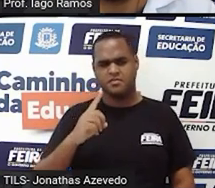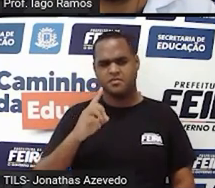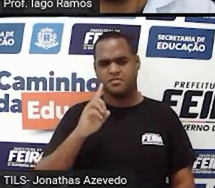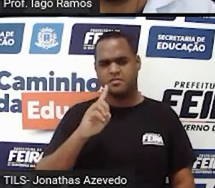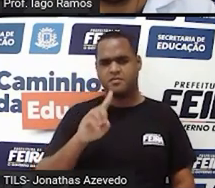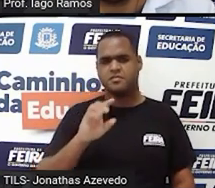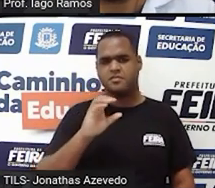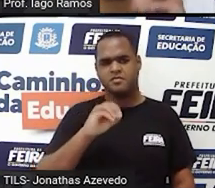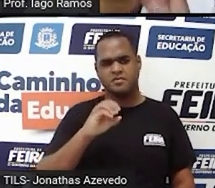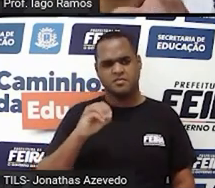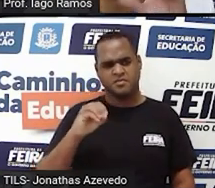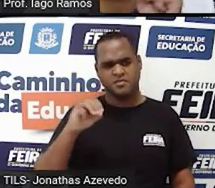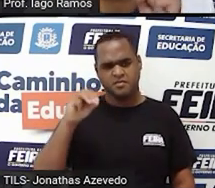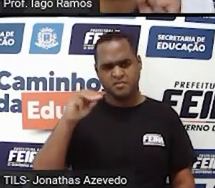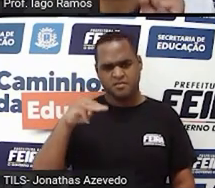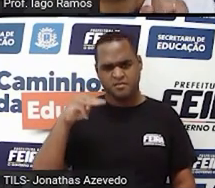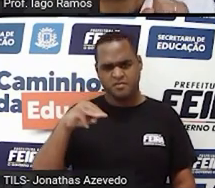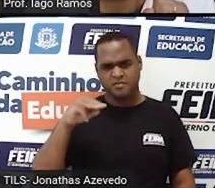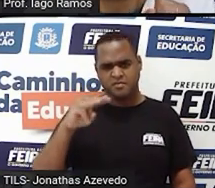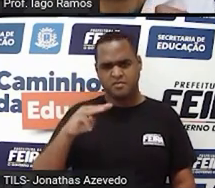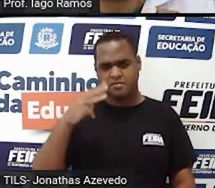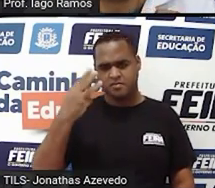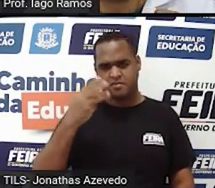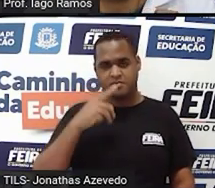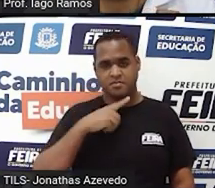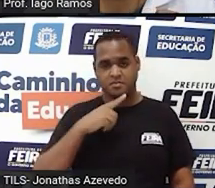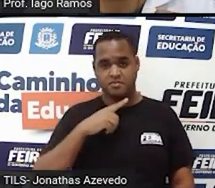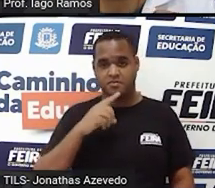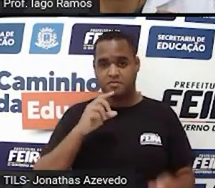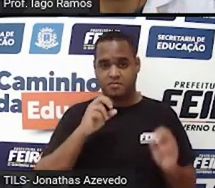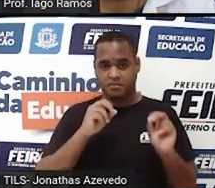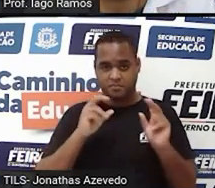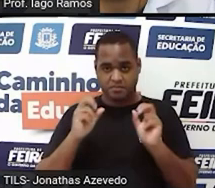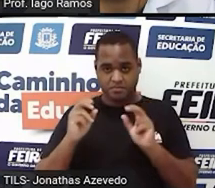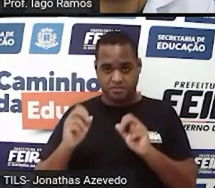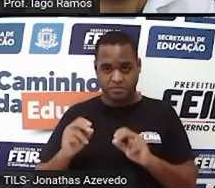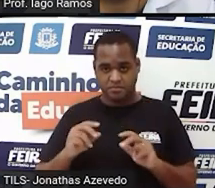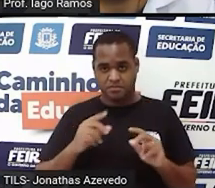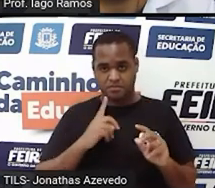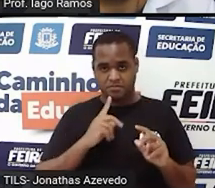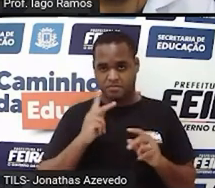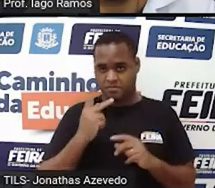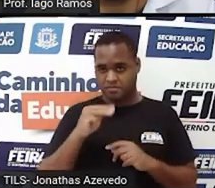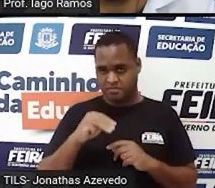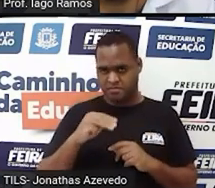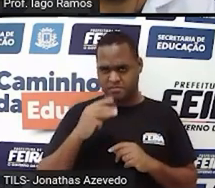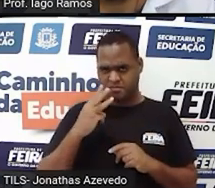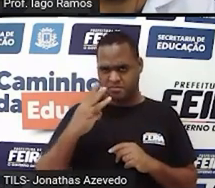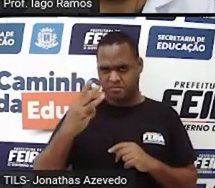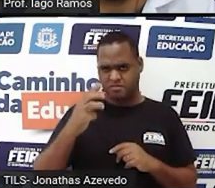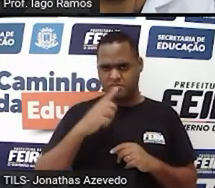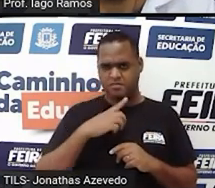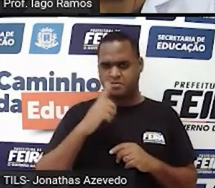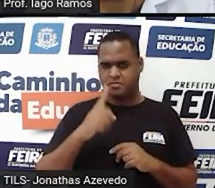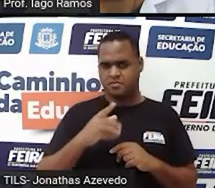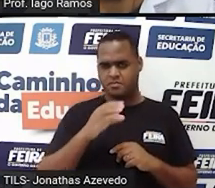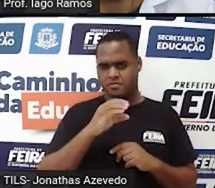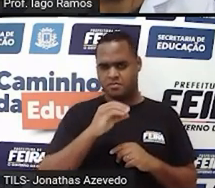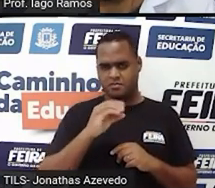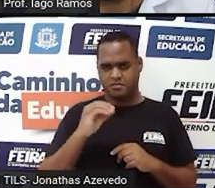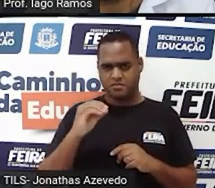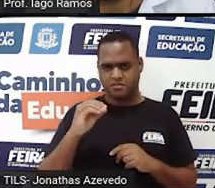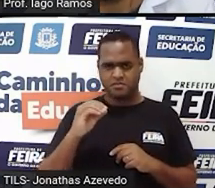metros cúbicos quantos metros cúbicos você tem em um hectômetro cúbico o você tem